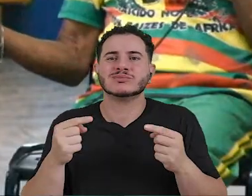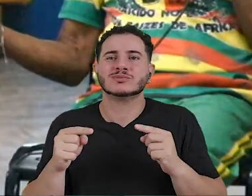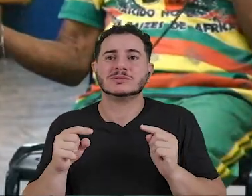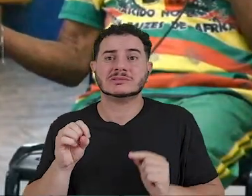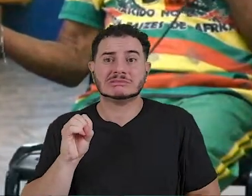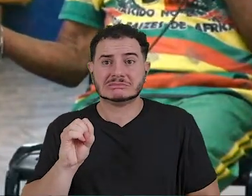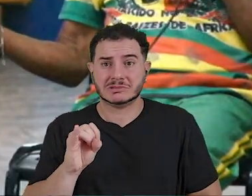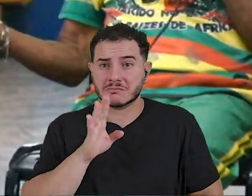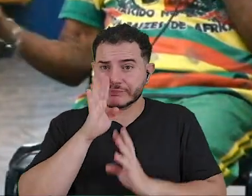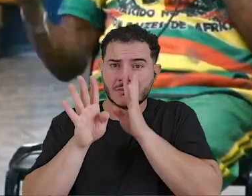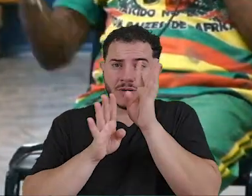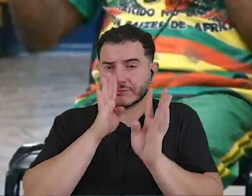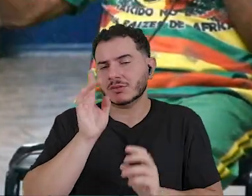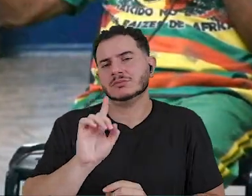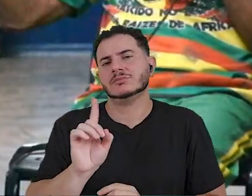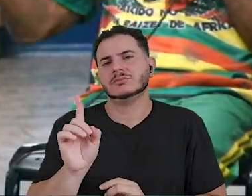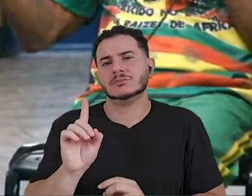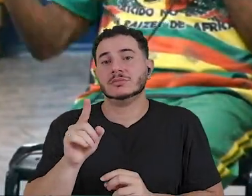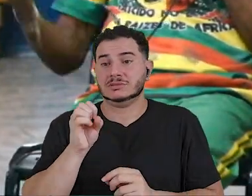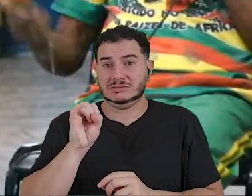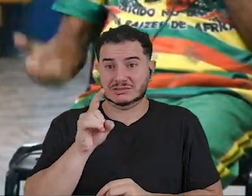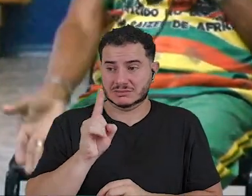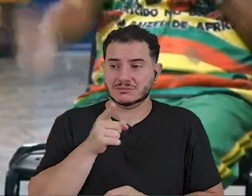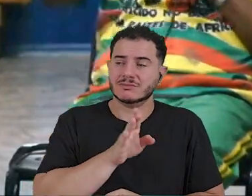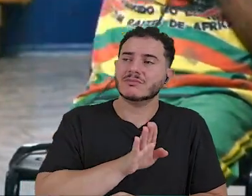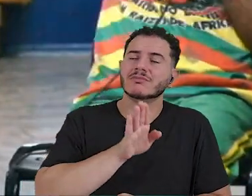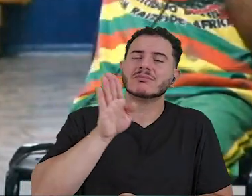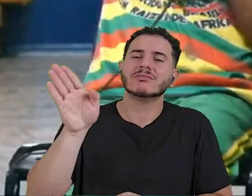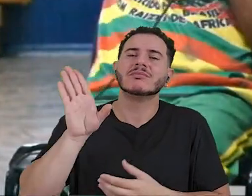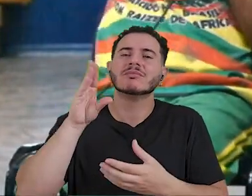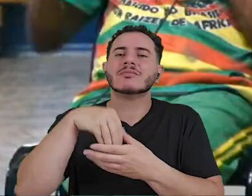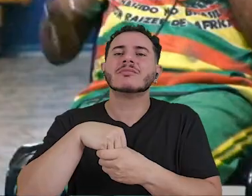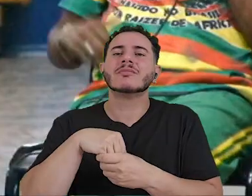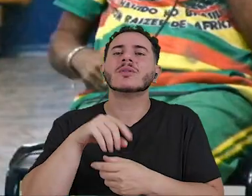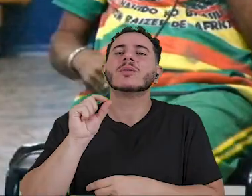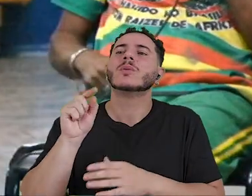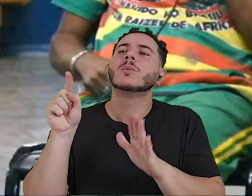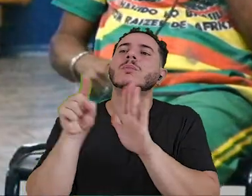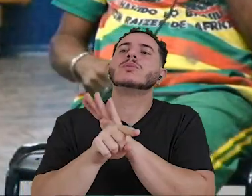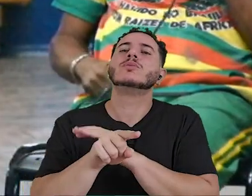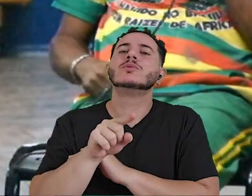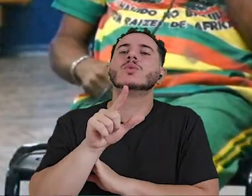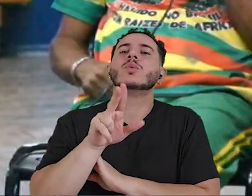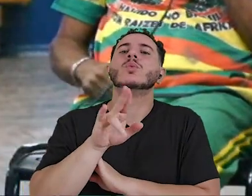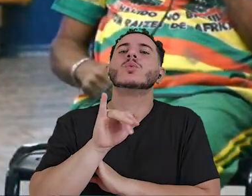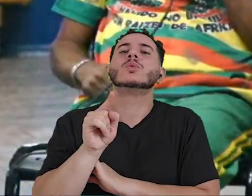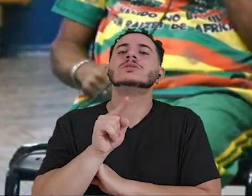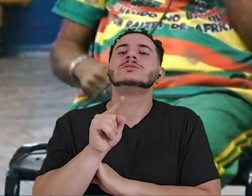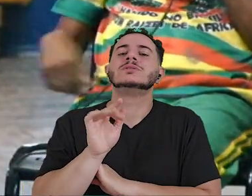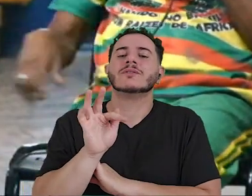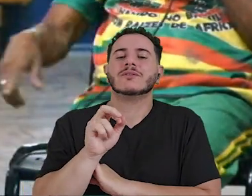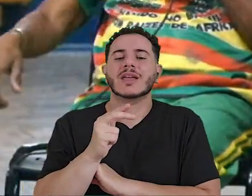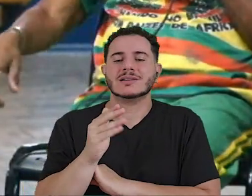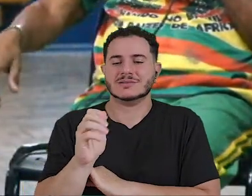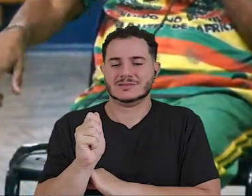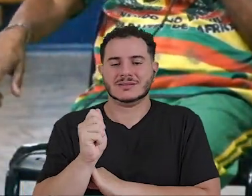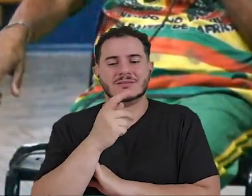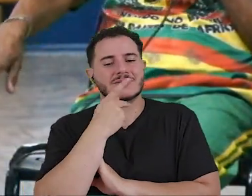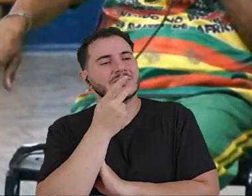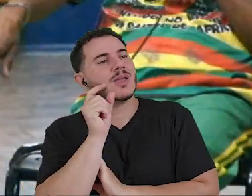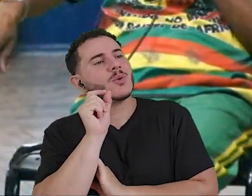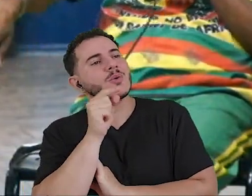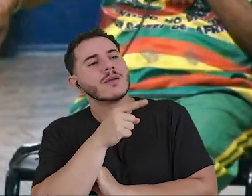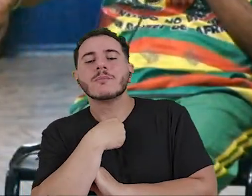Porque se não for, você vai lá em Santa Amaro, abre a cova e pergunta a Luz de França. Foi de lá de onde eu vim,